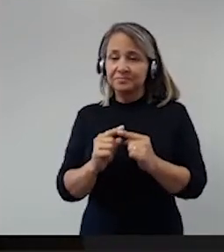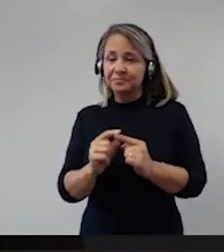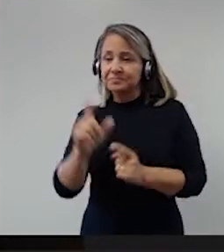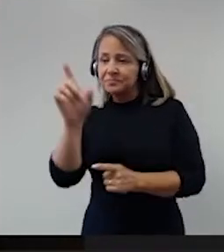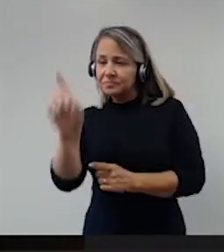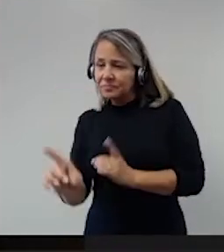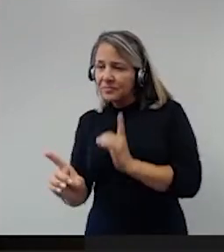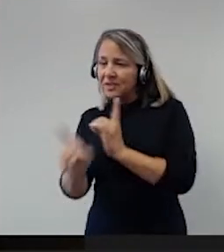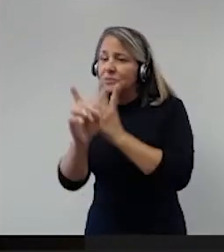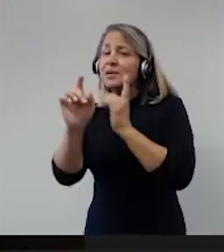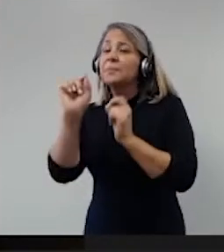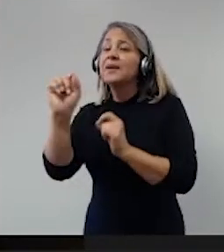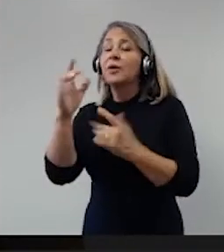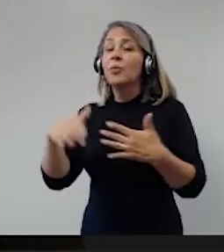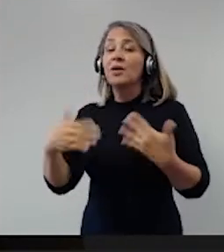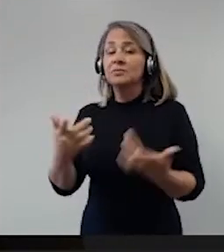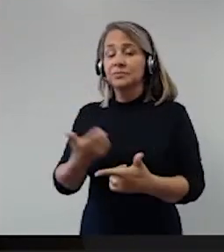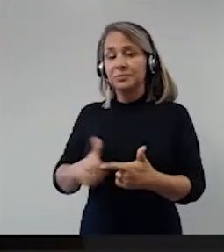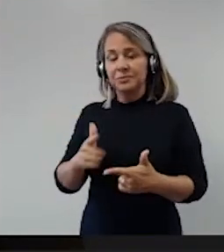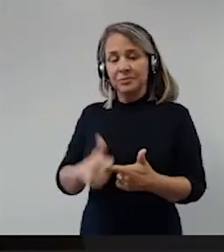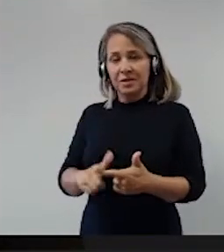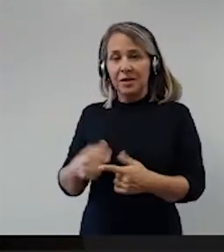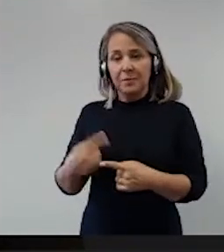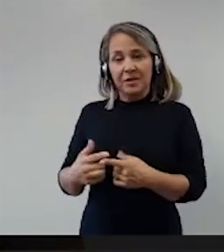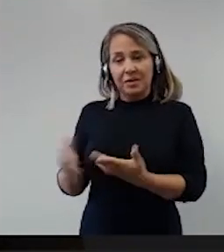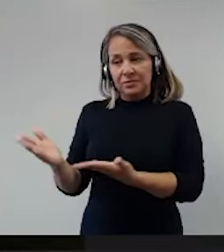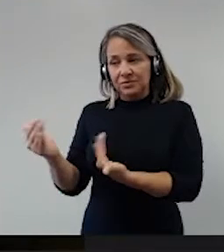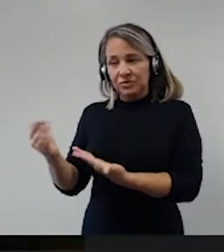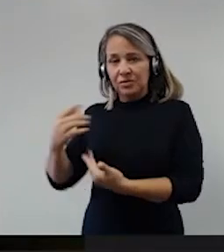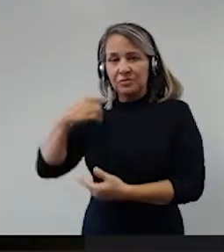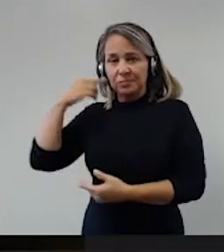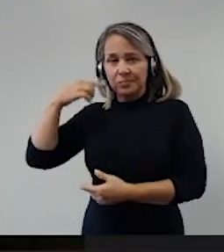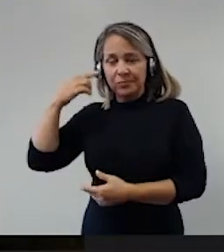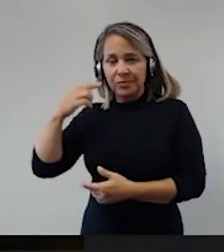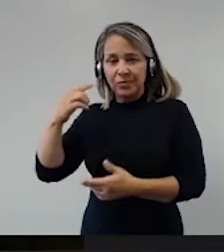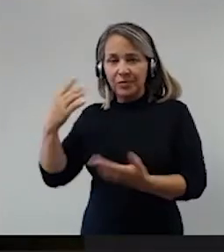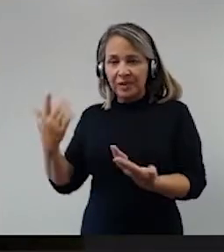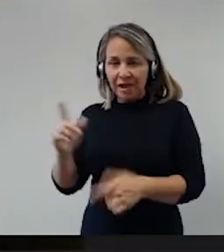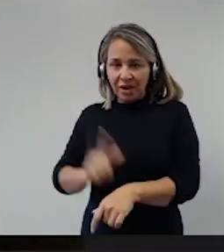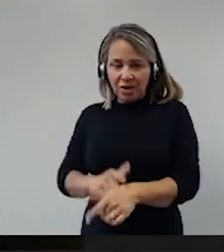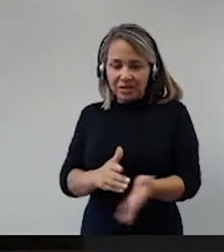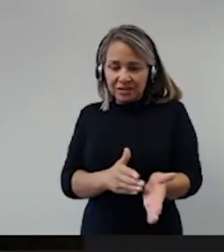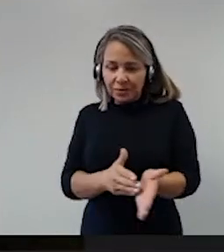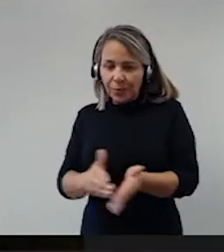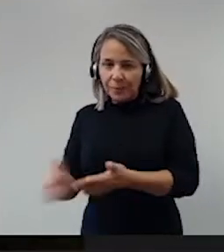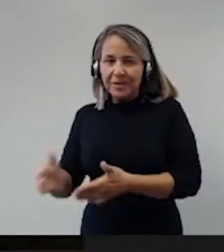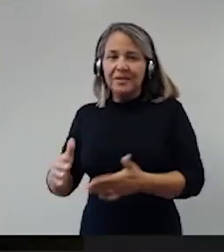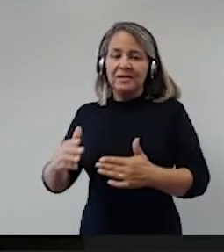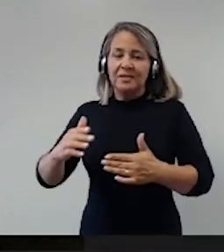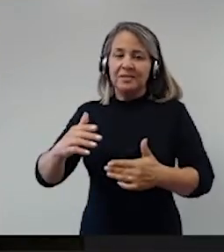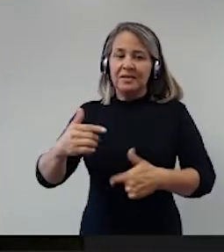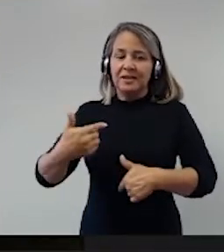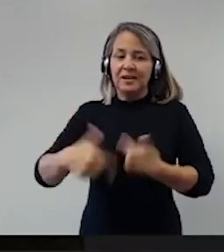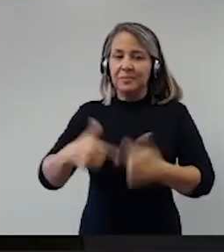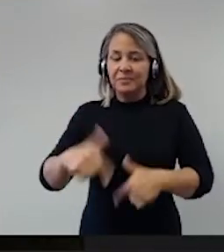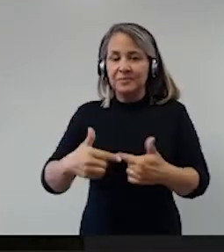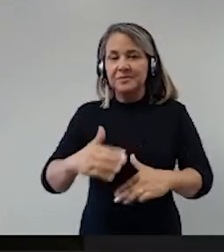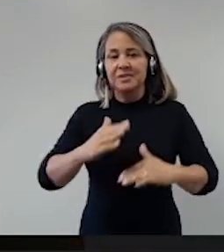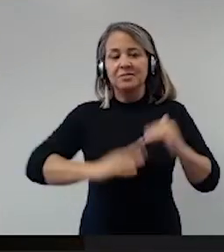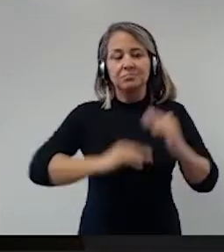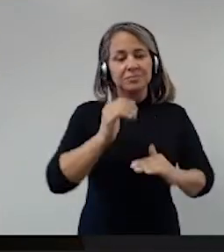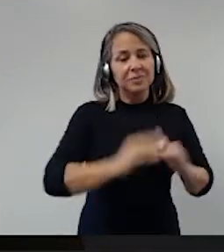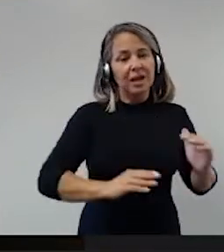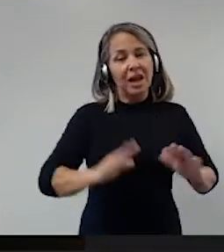os problemas, né? O jovem advogado, quando inicia na sua profissão, ele talvez, por